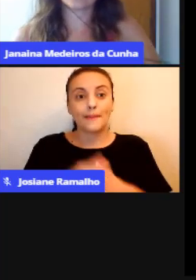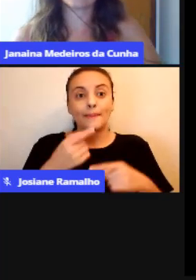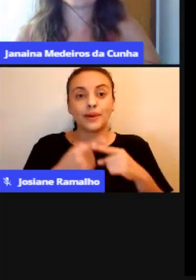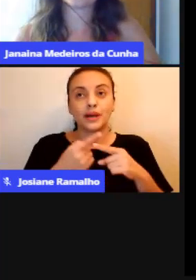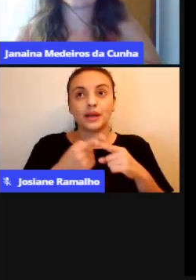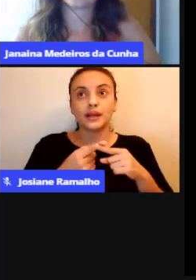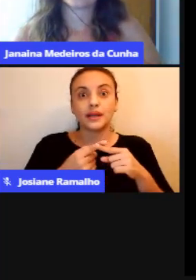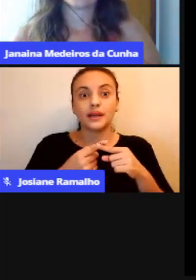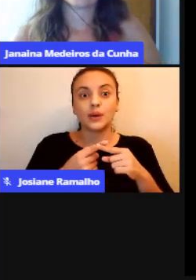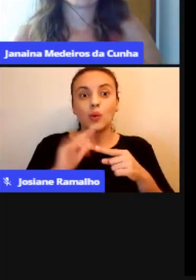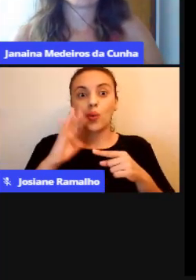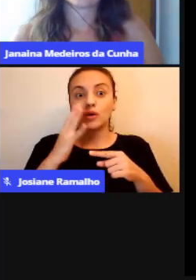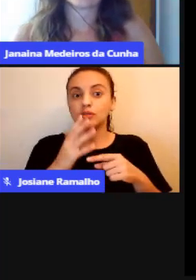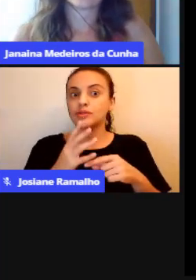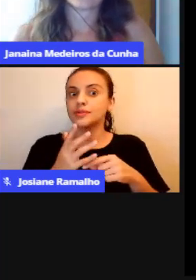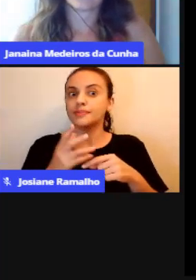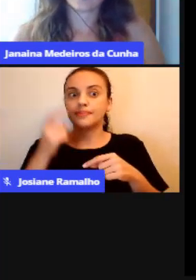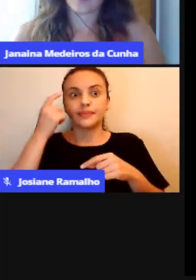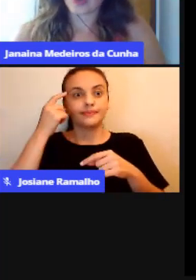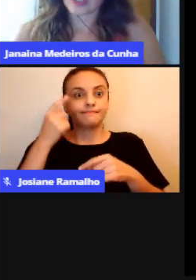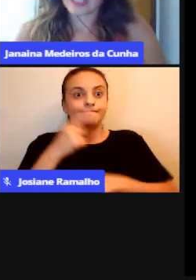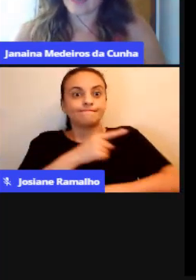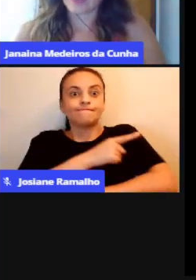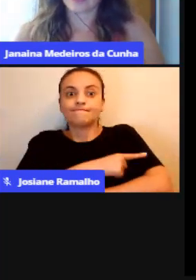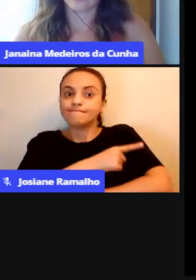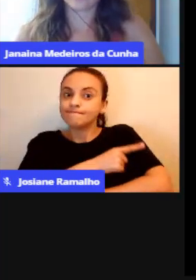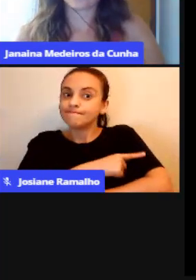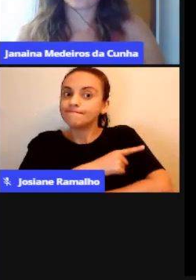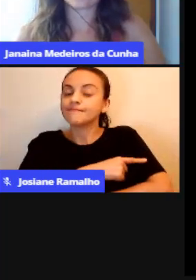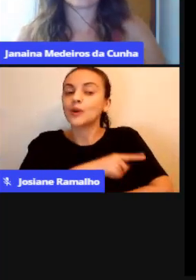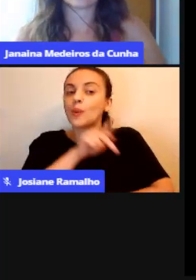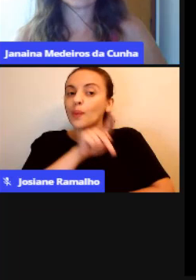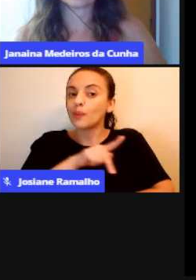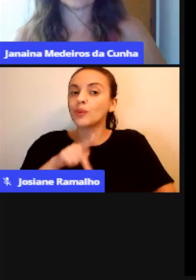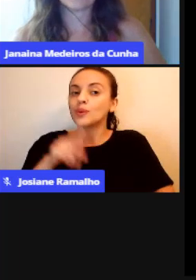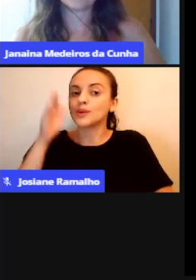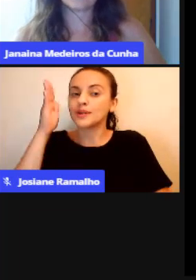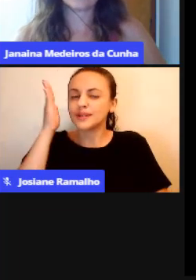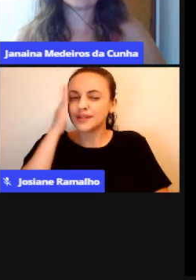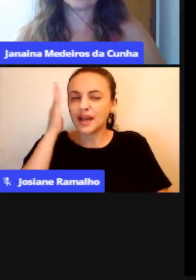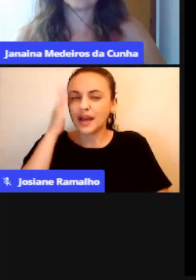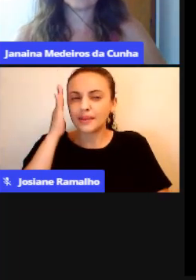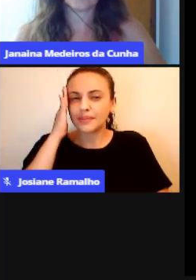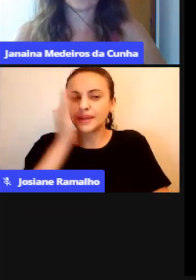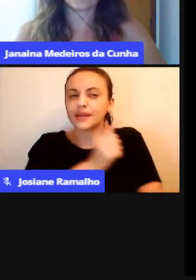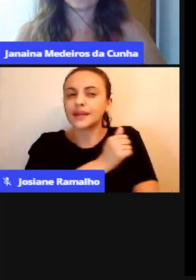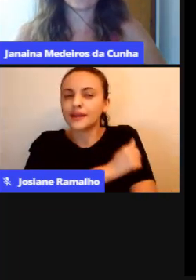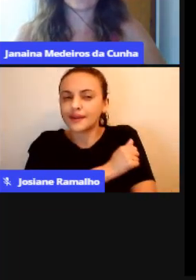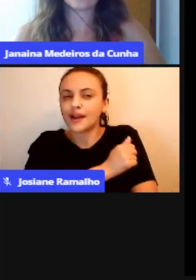primeiro ano, o professor sabe que alunos nessa faixa etária, eles são